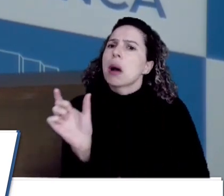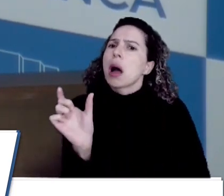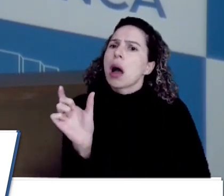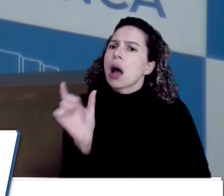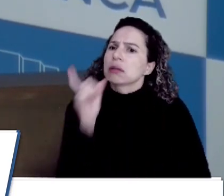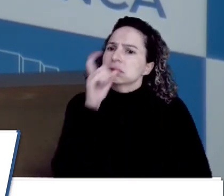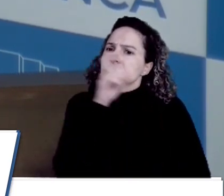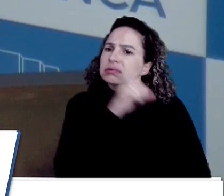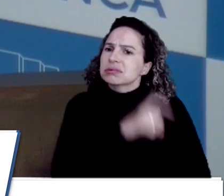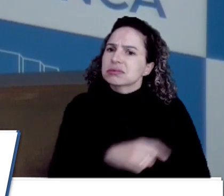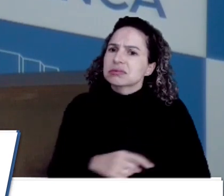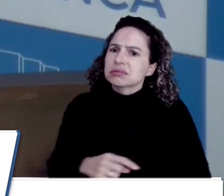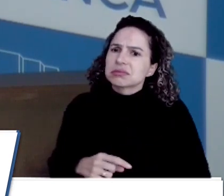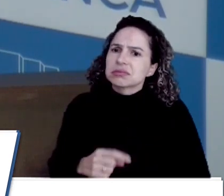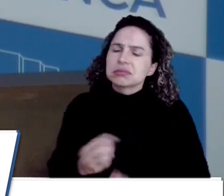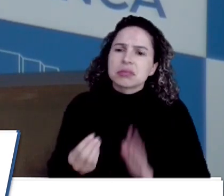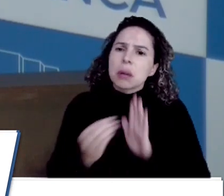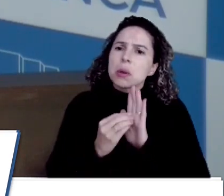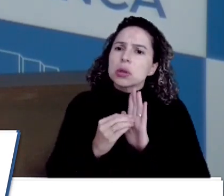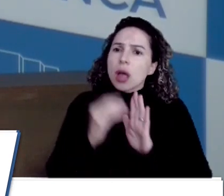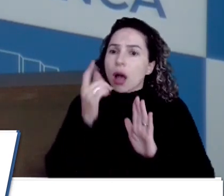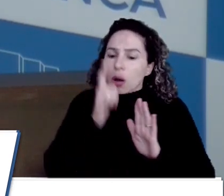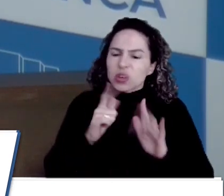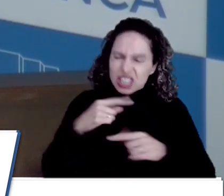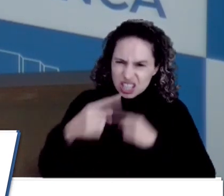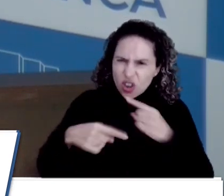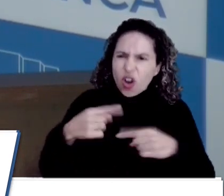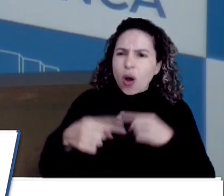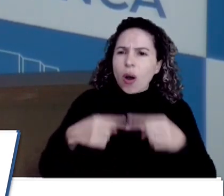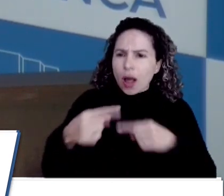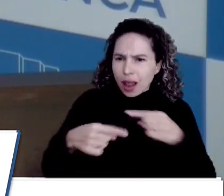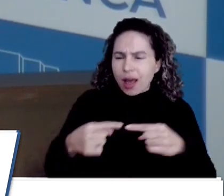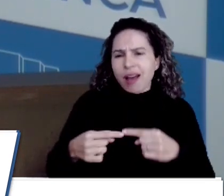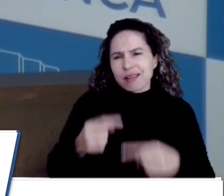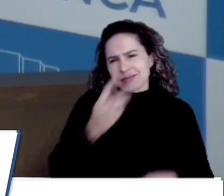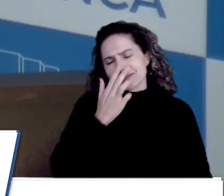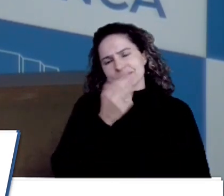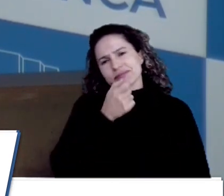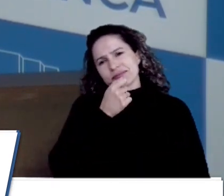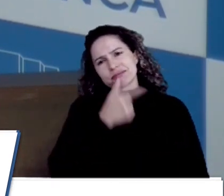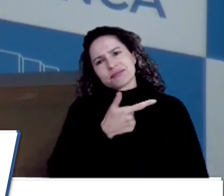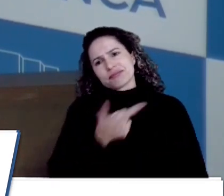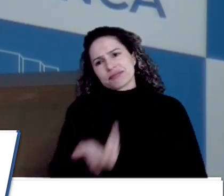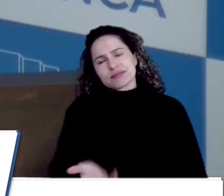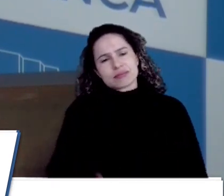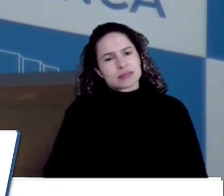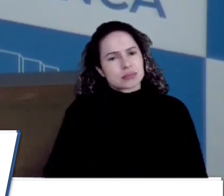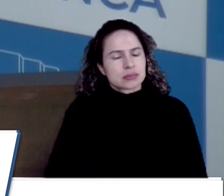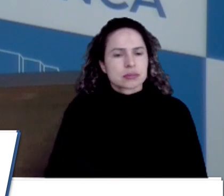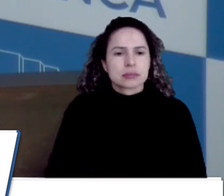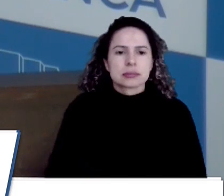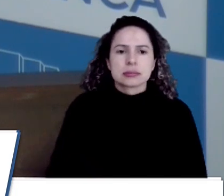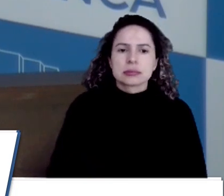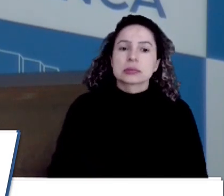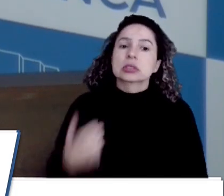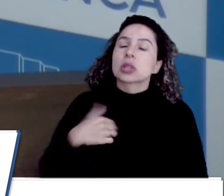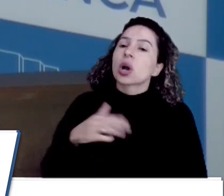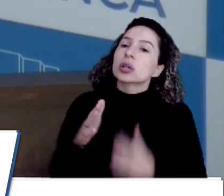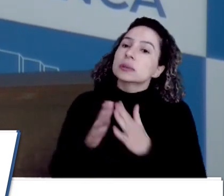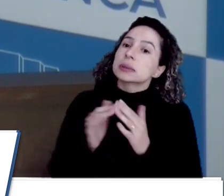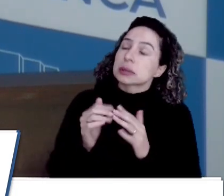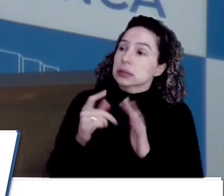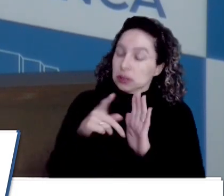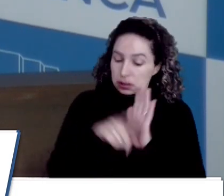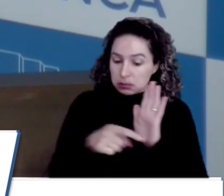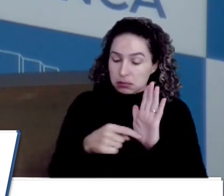difícil dessa para poder enrolar, isso é brincadeira, Então, a gente pede aí, se o projeto está